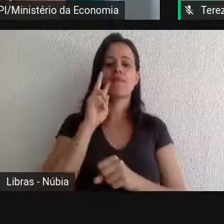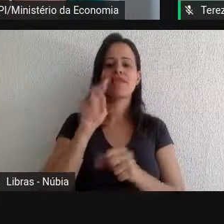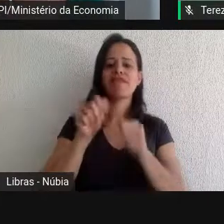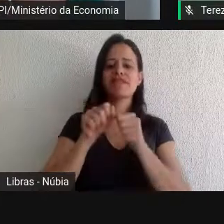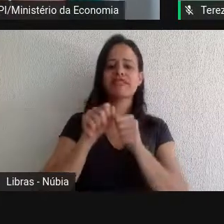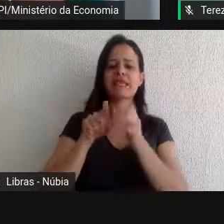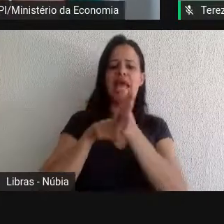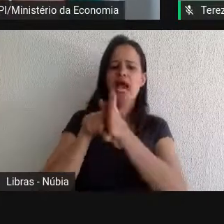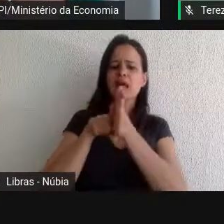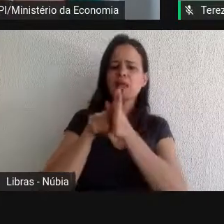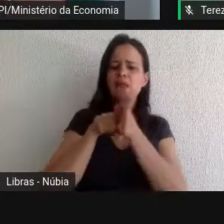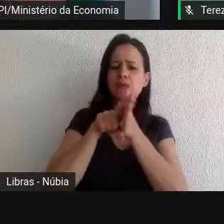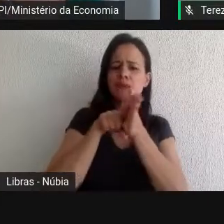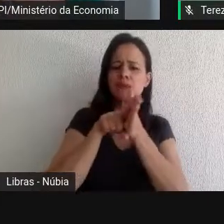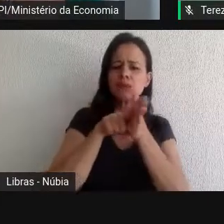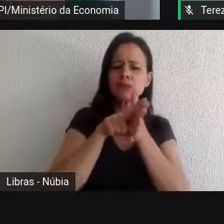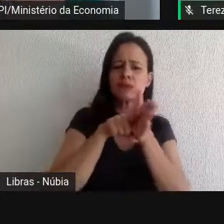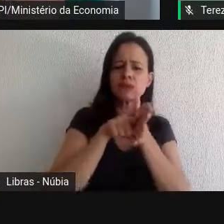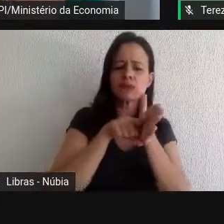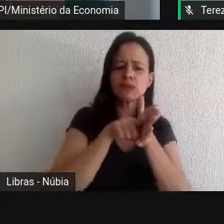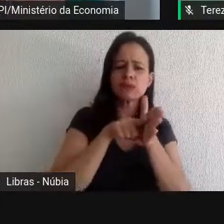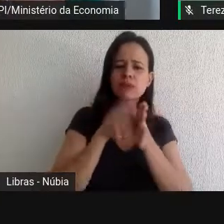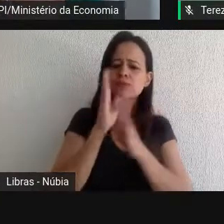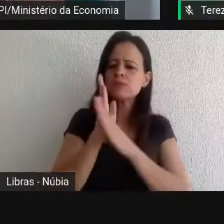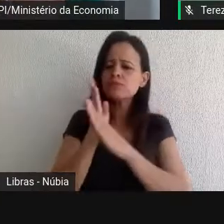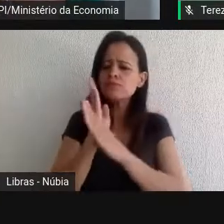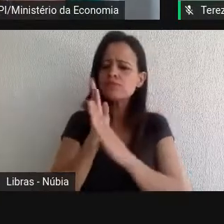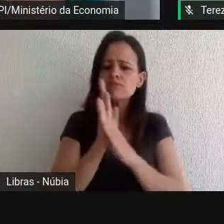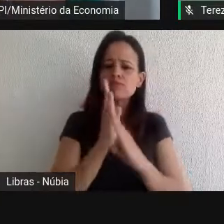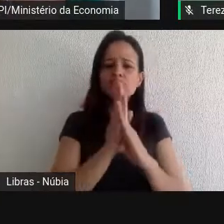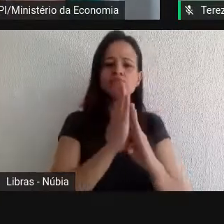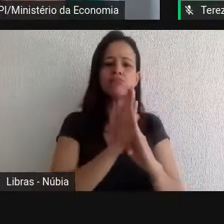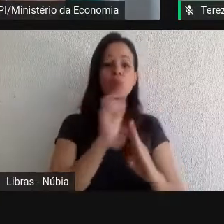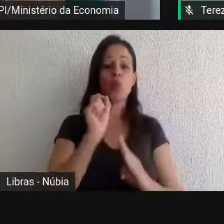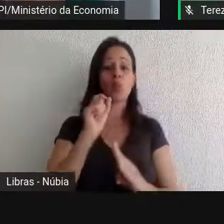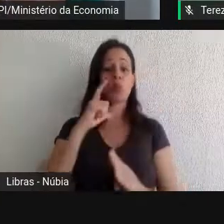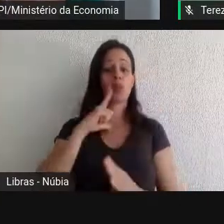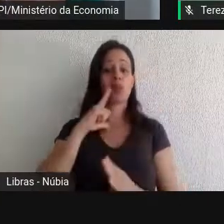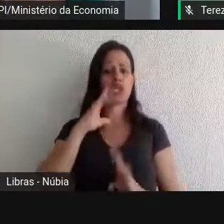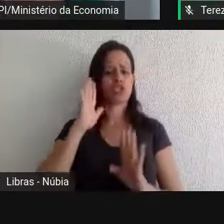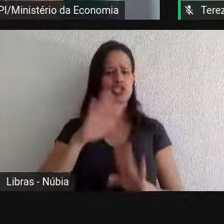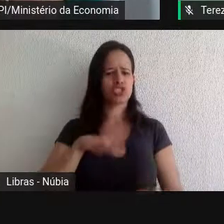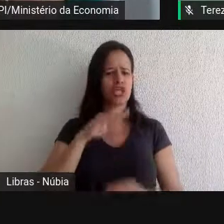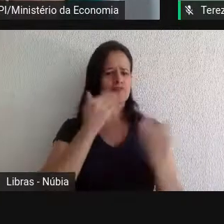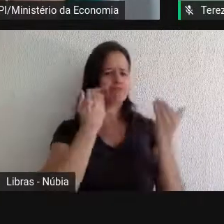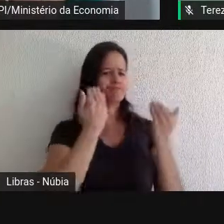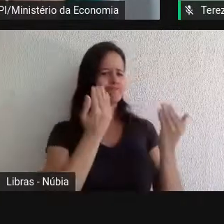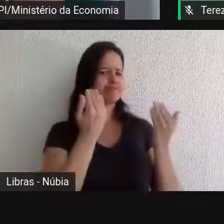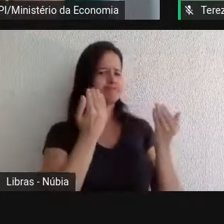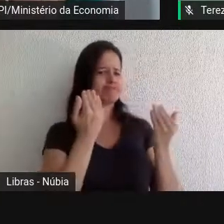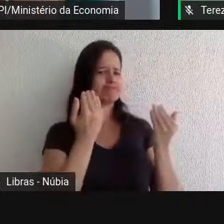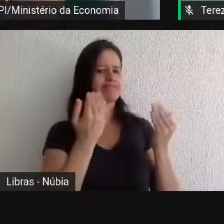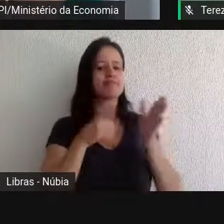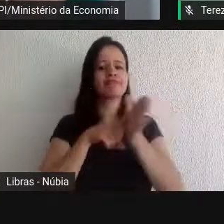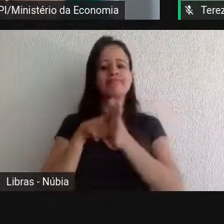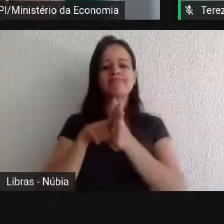auditorias, investigue questões já suspeitas, né. Então, eu acho